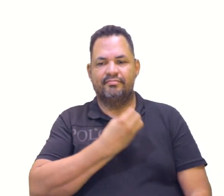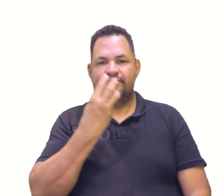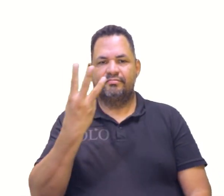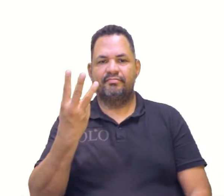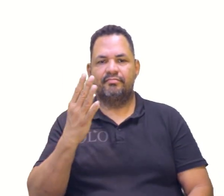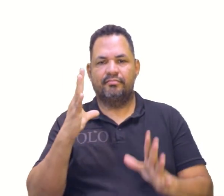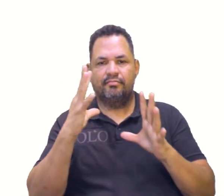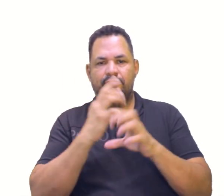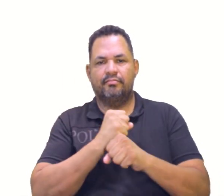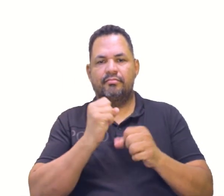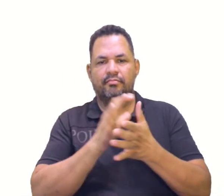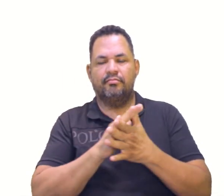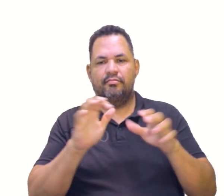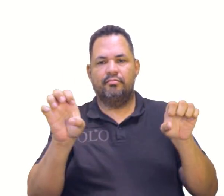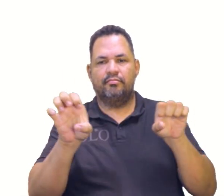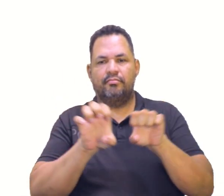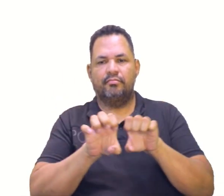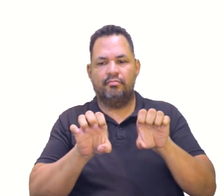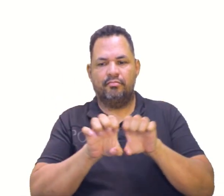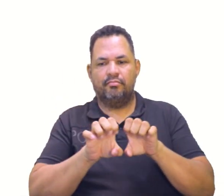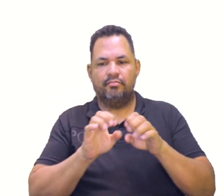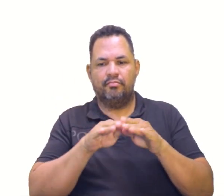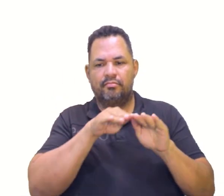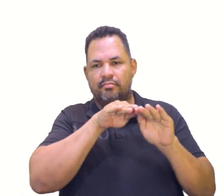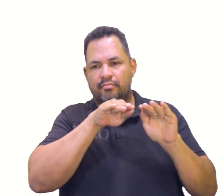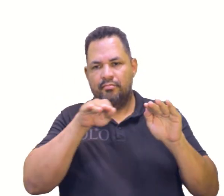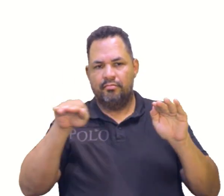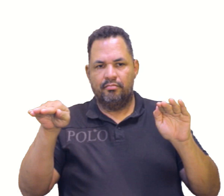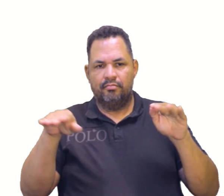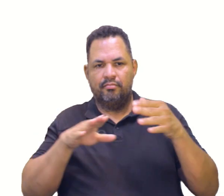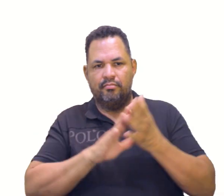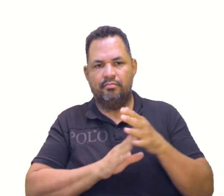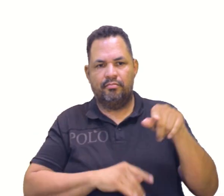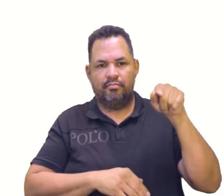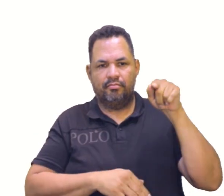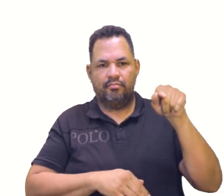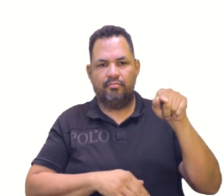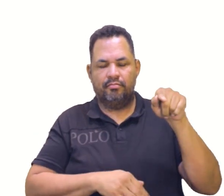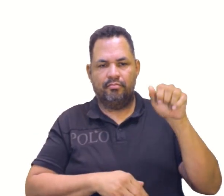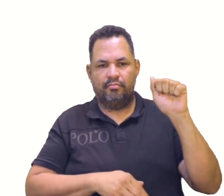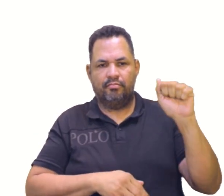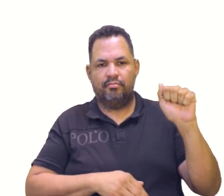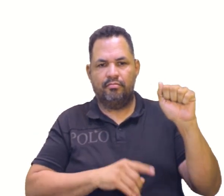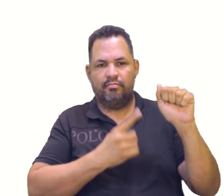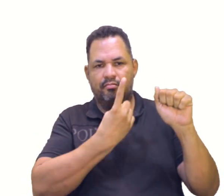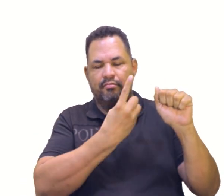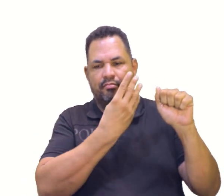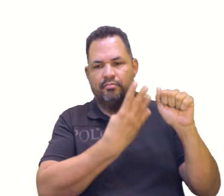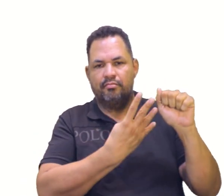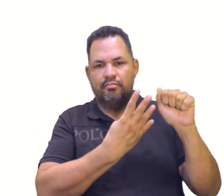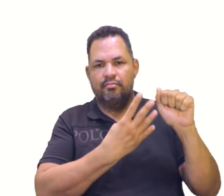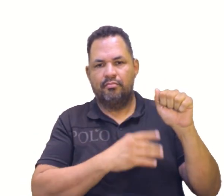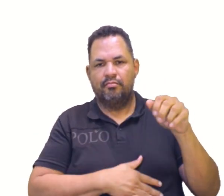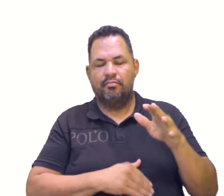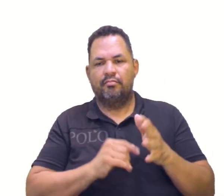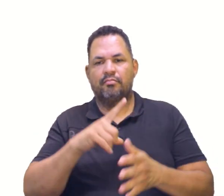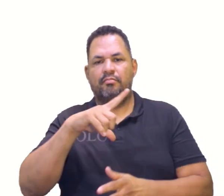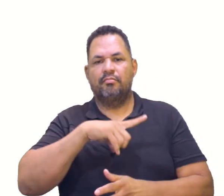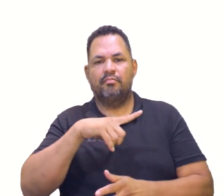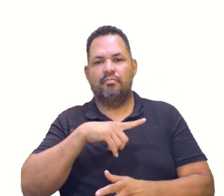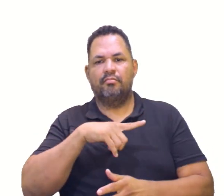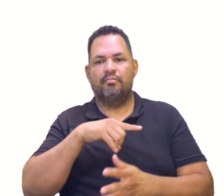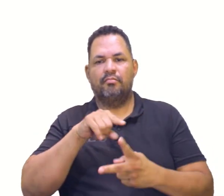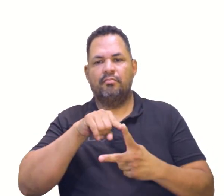Determine a equação da reta que passa pelo ponto A 1 e 4, e tem